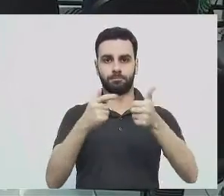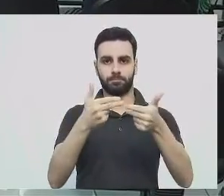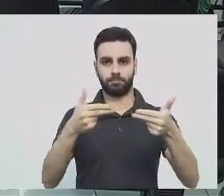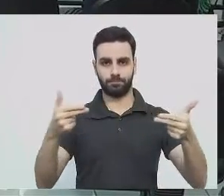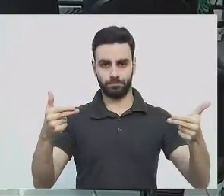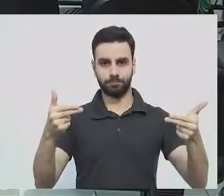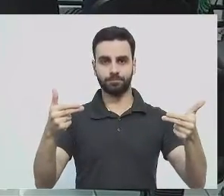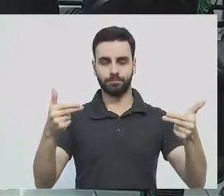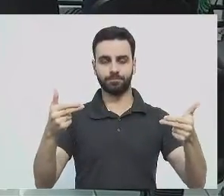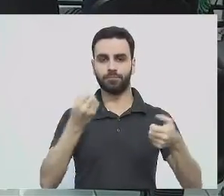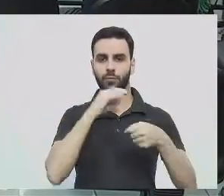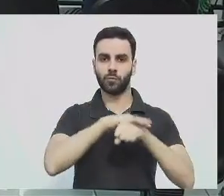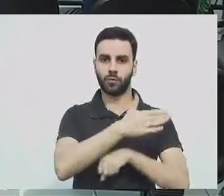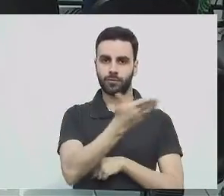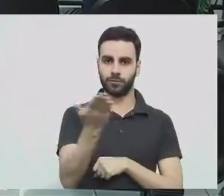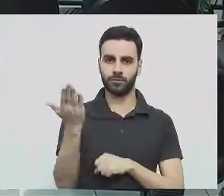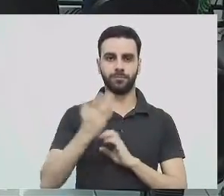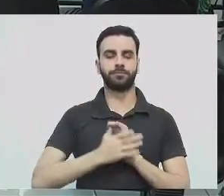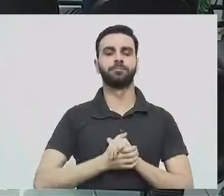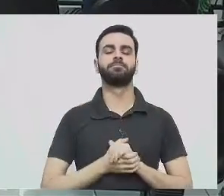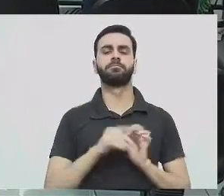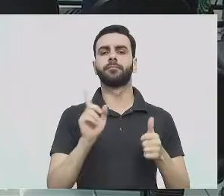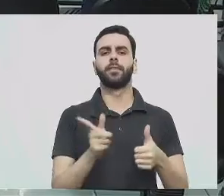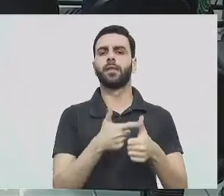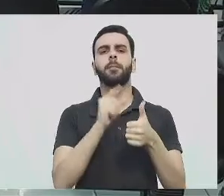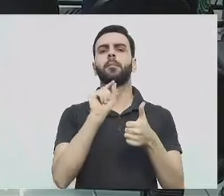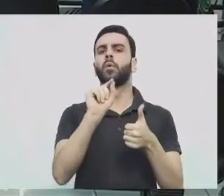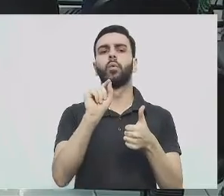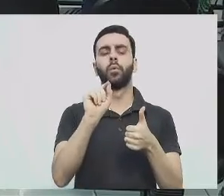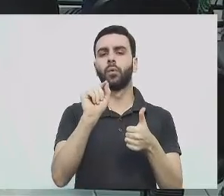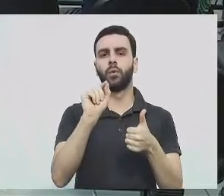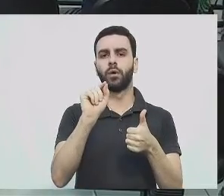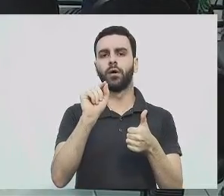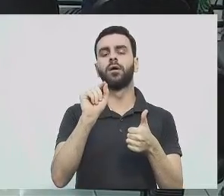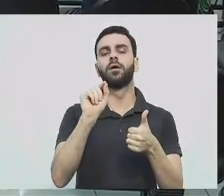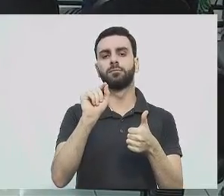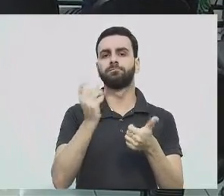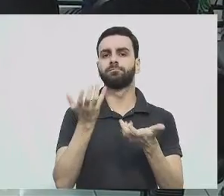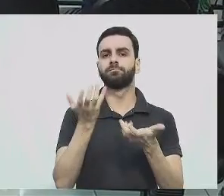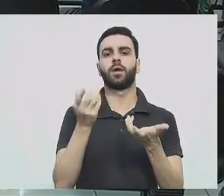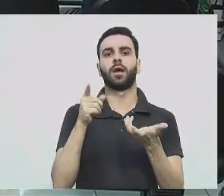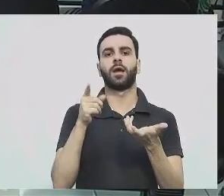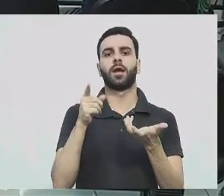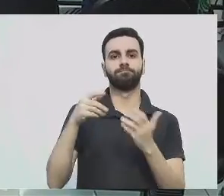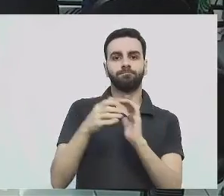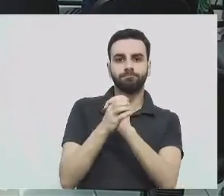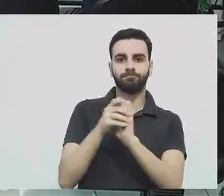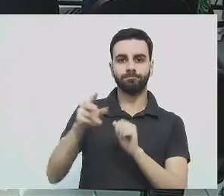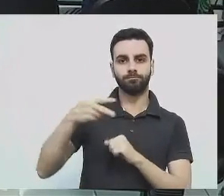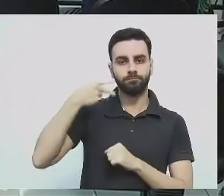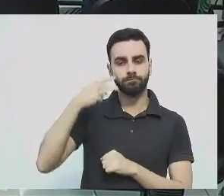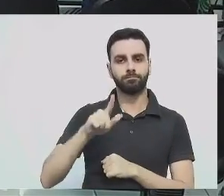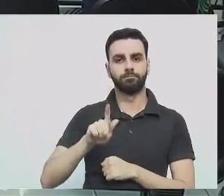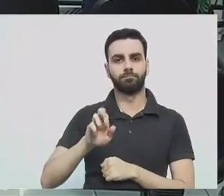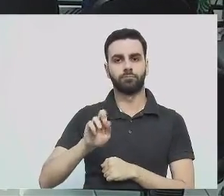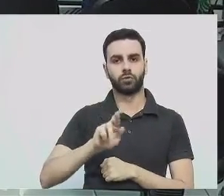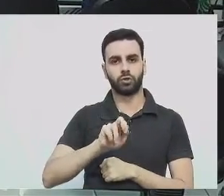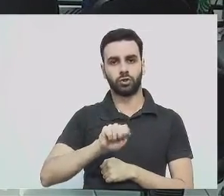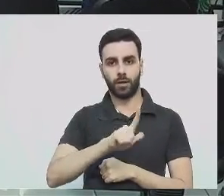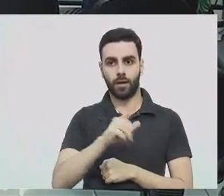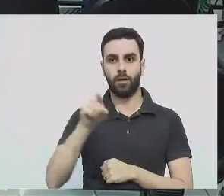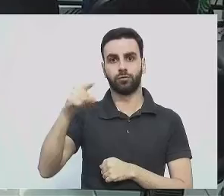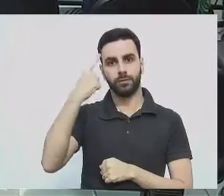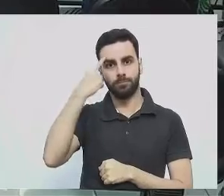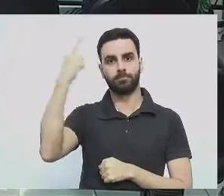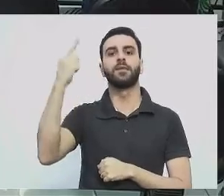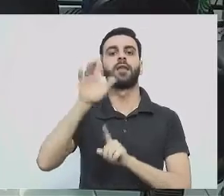comunicação, muito boa noite. Primeiramente, Geraldão, quero te parabenizar pela essa grande homenagem